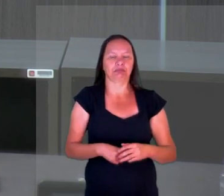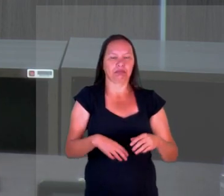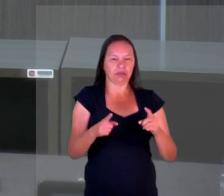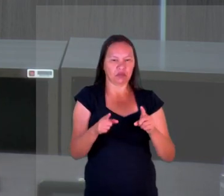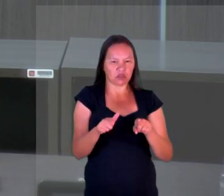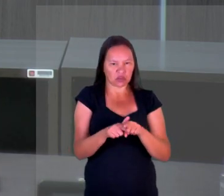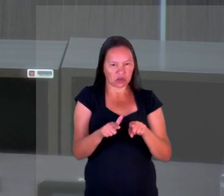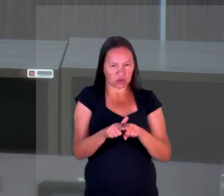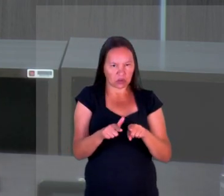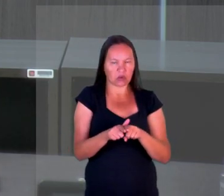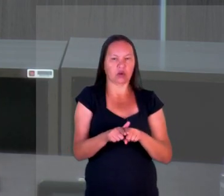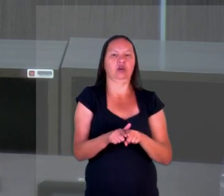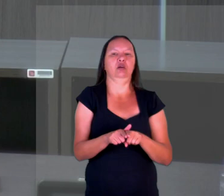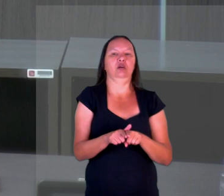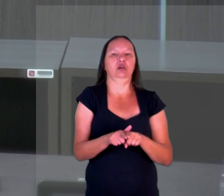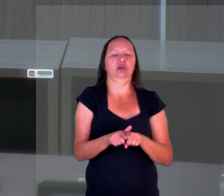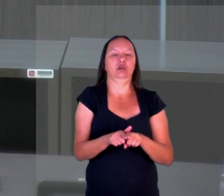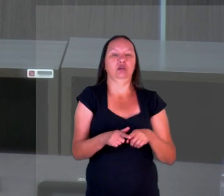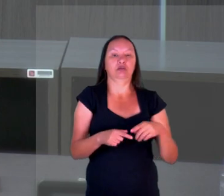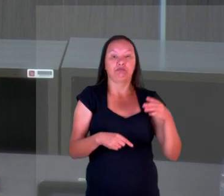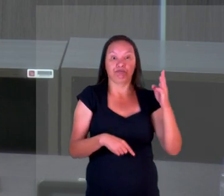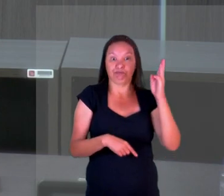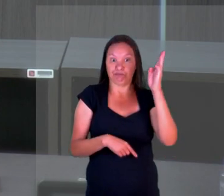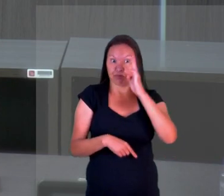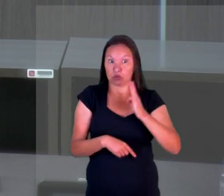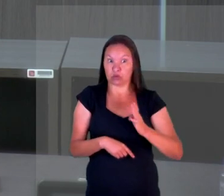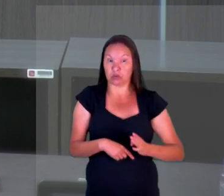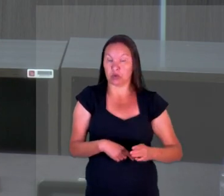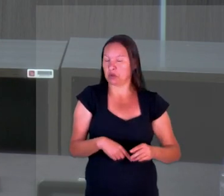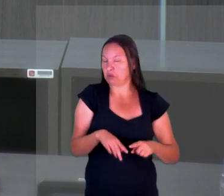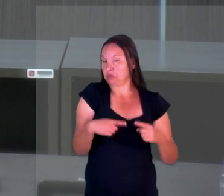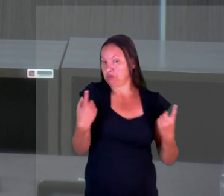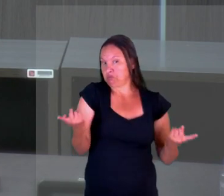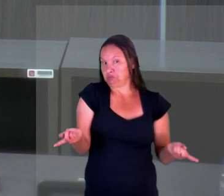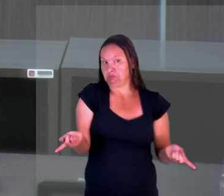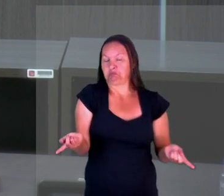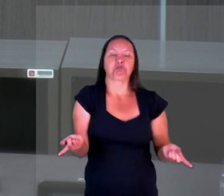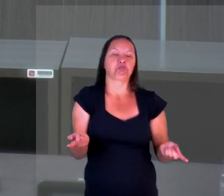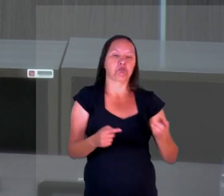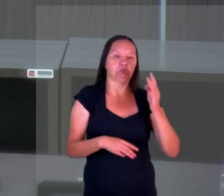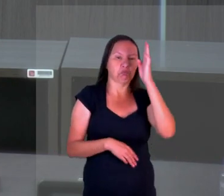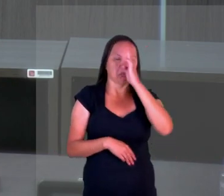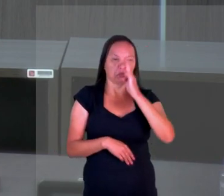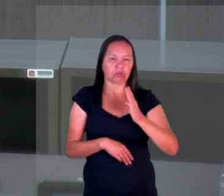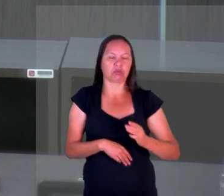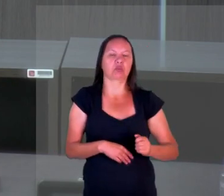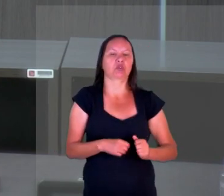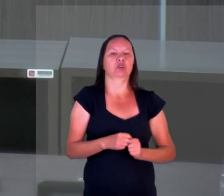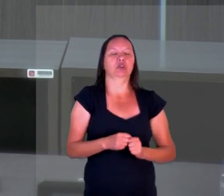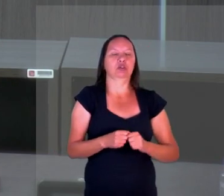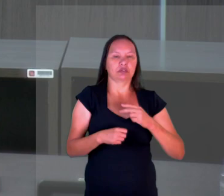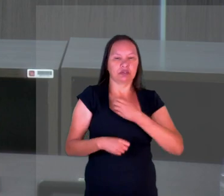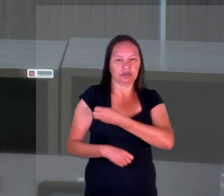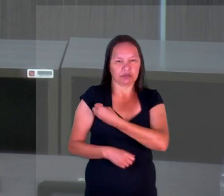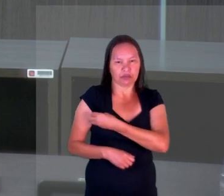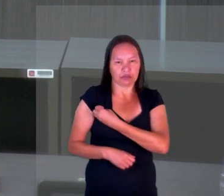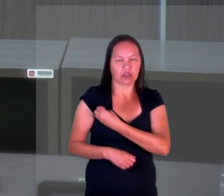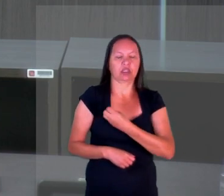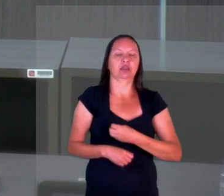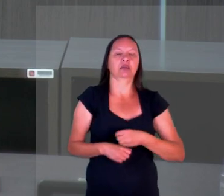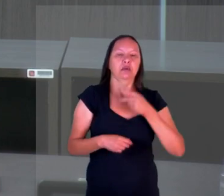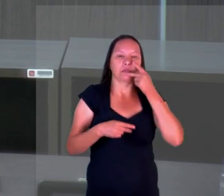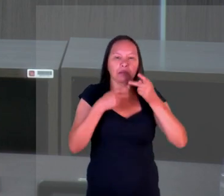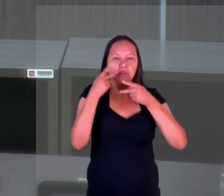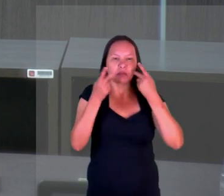muito parecidas com as do Brasil ou talvez até um pouco aqu qué das condições que nós vivenciamos mas ela diz